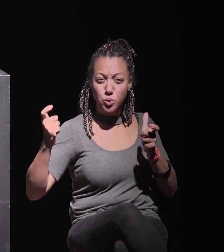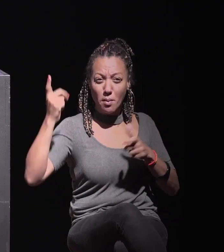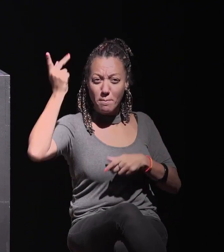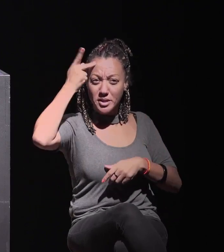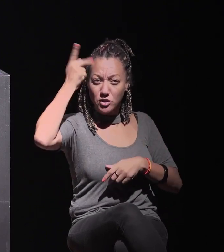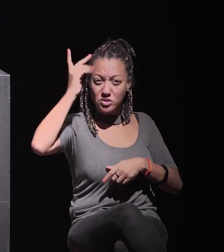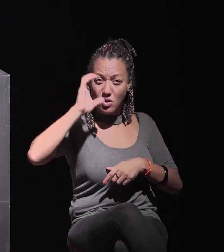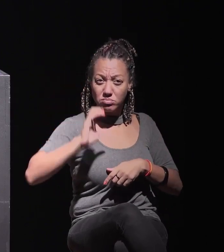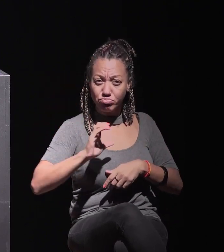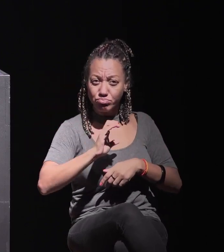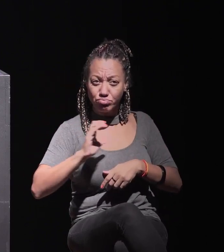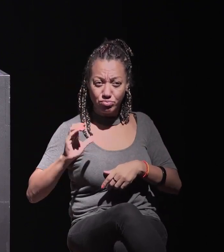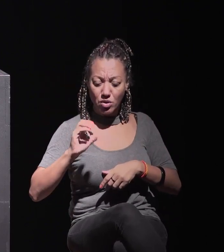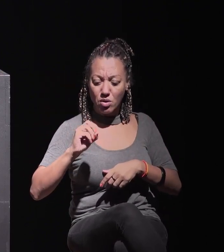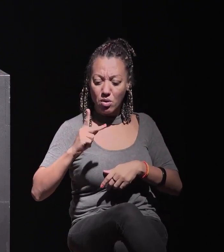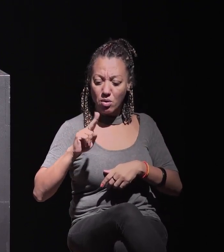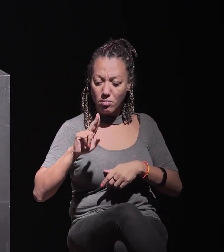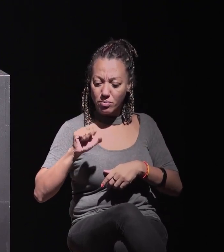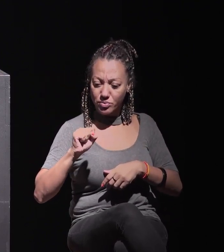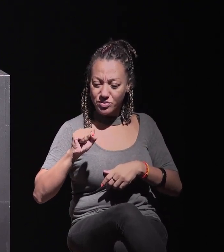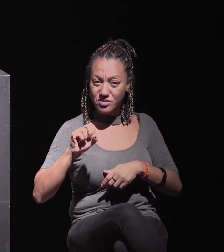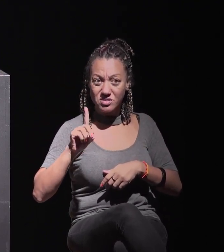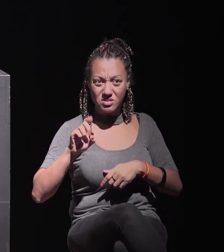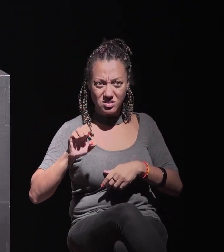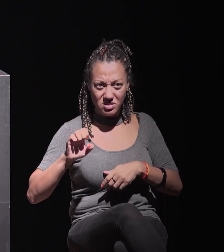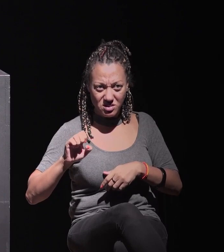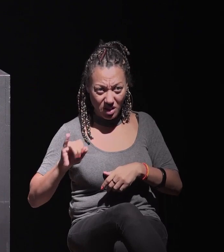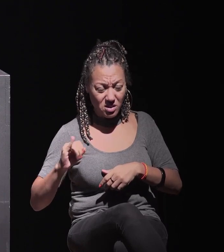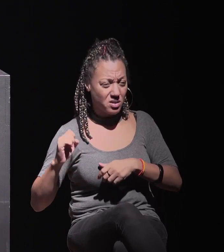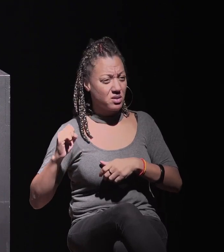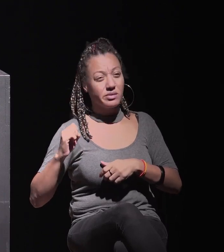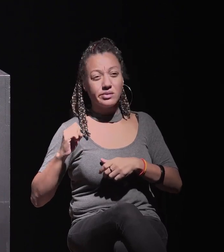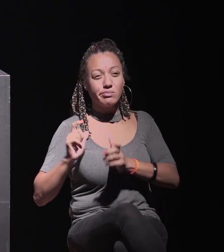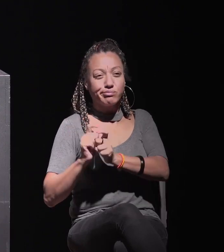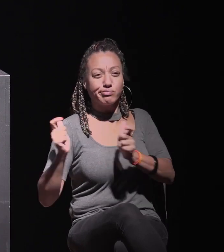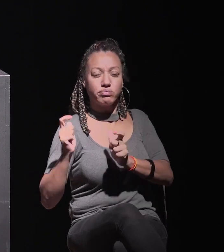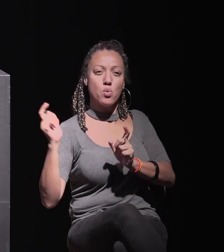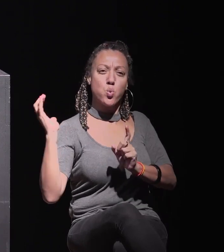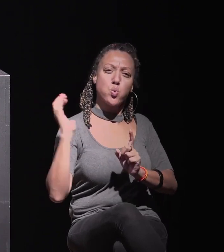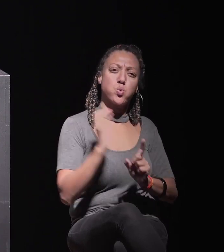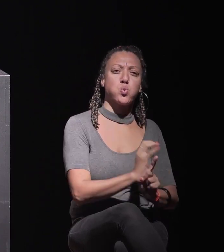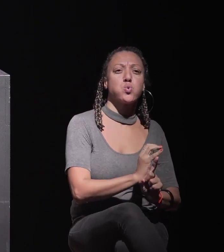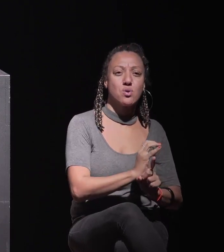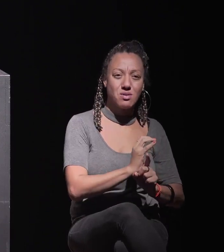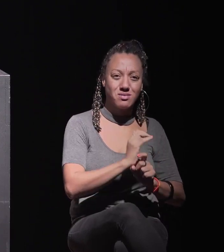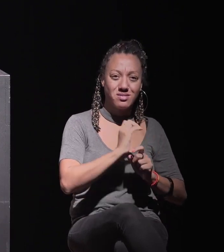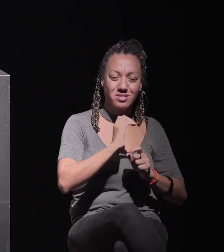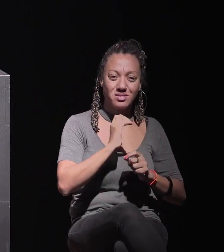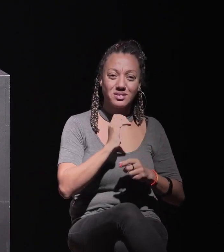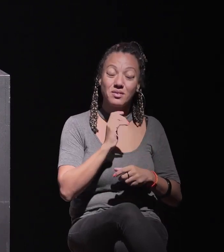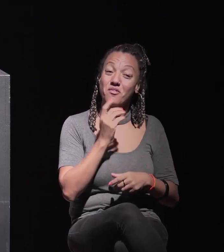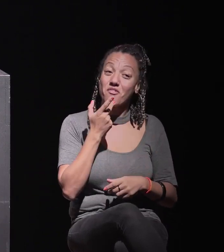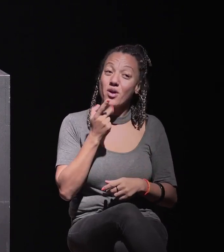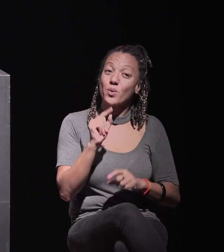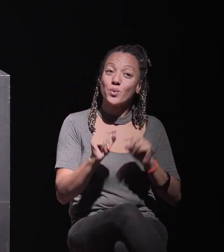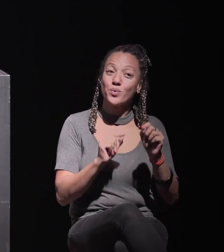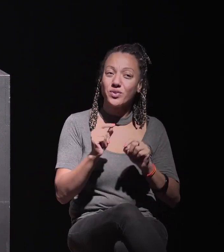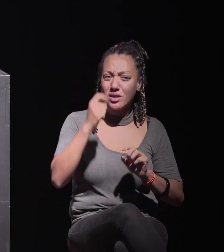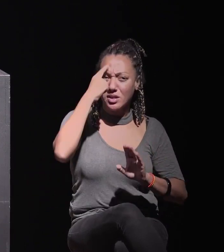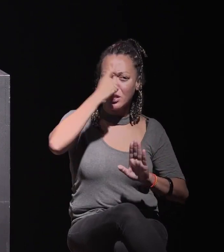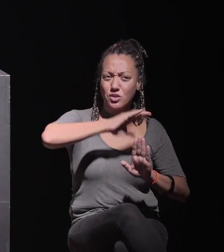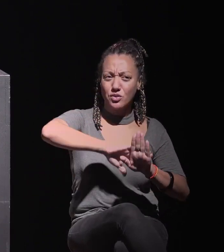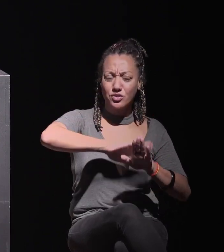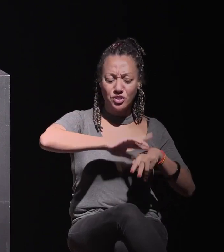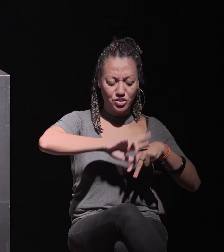também católicas, como a Opus Dei. O principal argumento, né, é de que a ideologia de gênero seria responsável